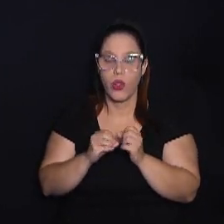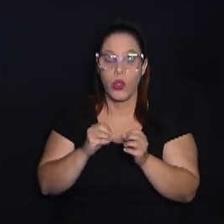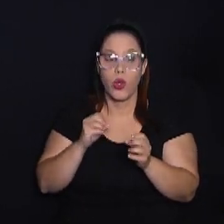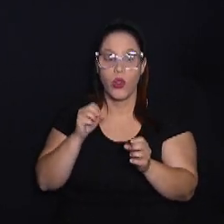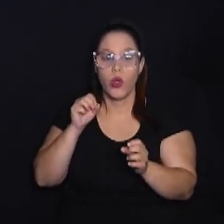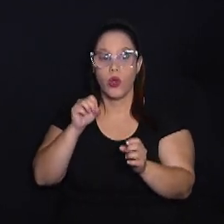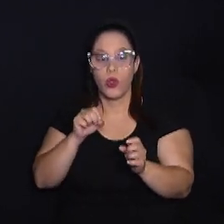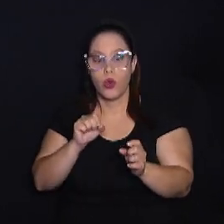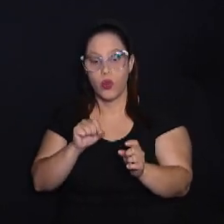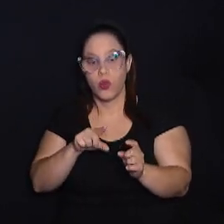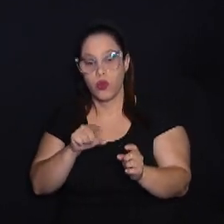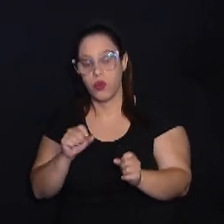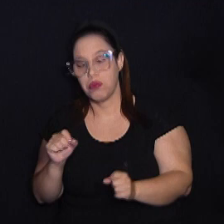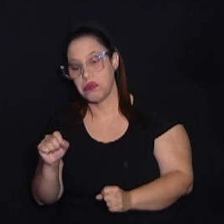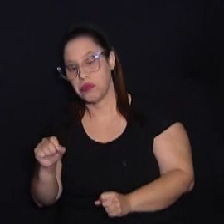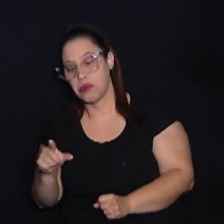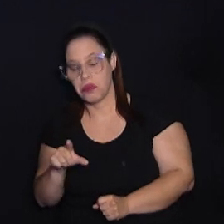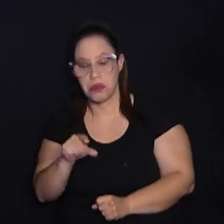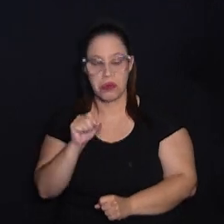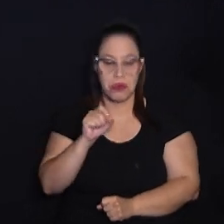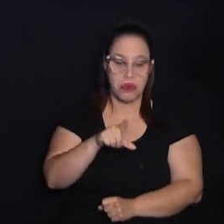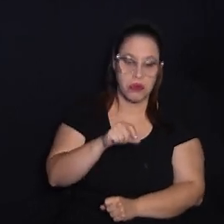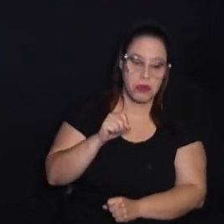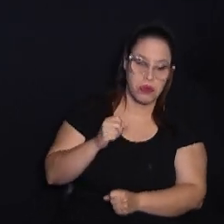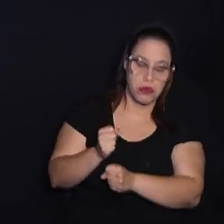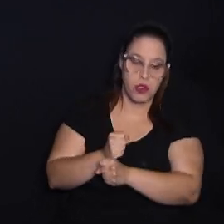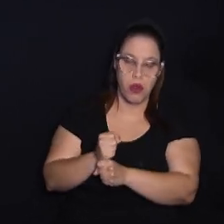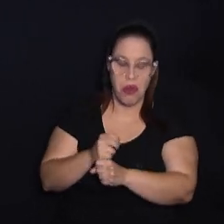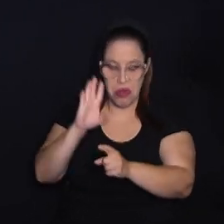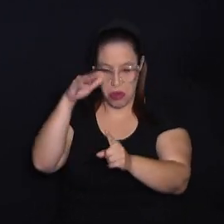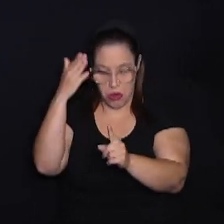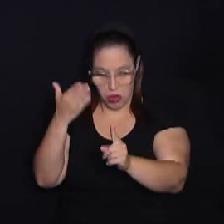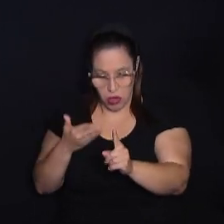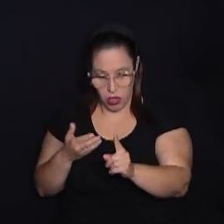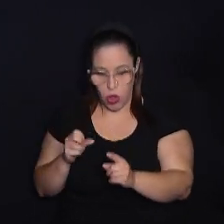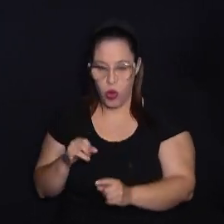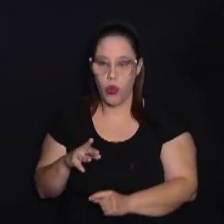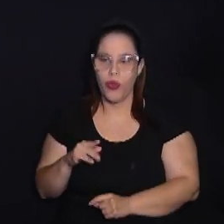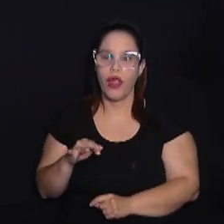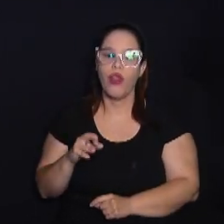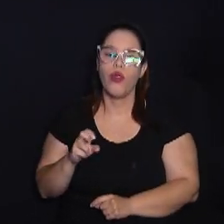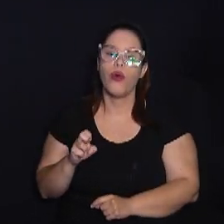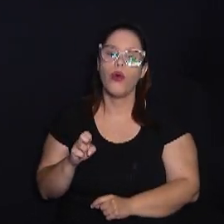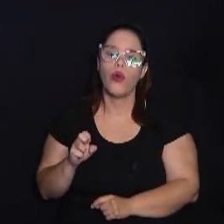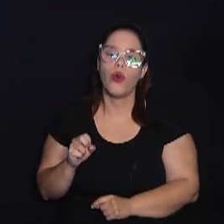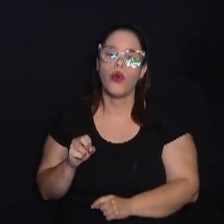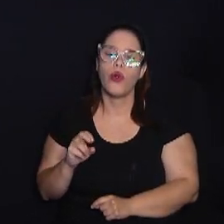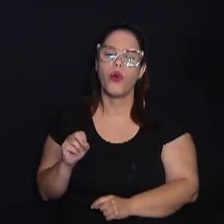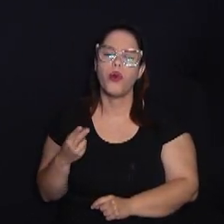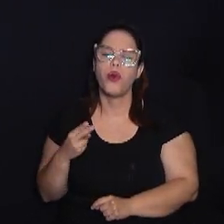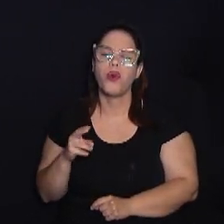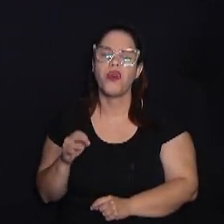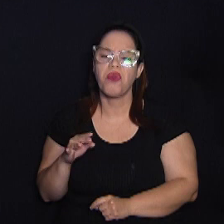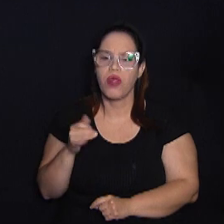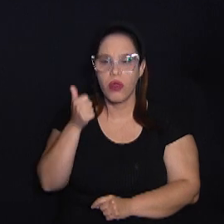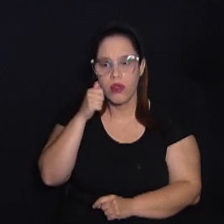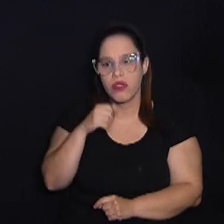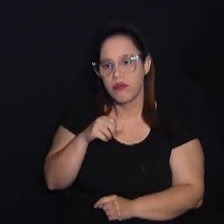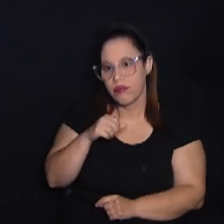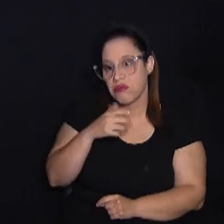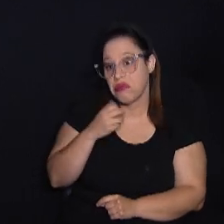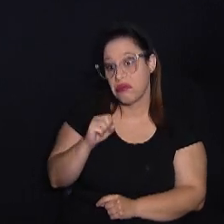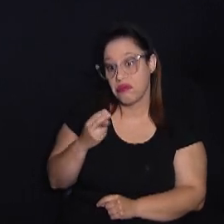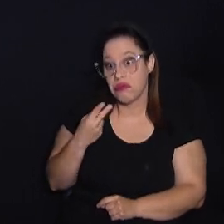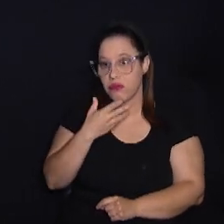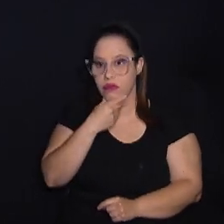Câmara Municipal de Campinas anualmente o homenageado contador ou contadora para receber aqui o diploma de